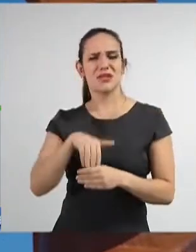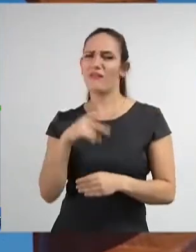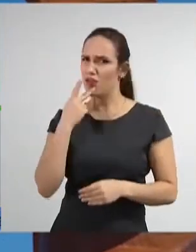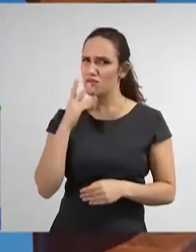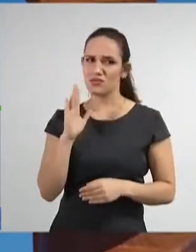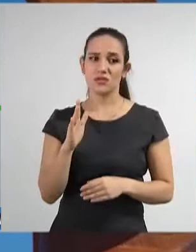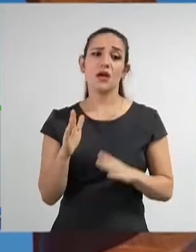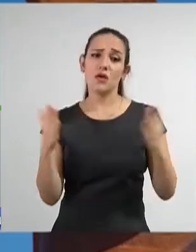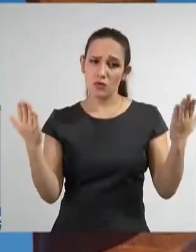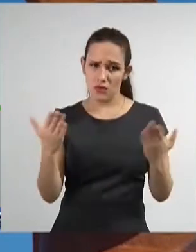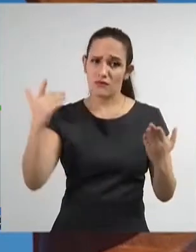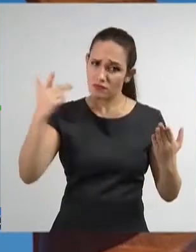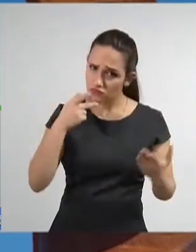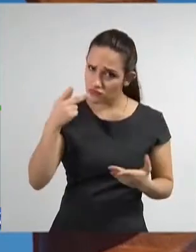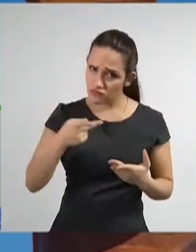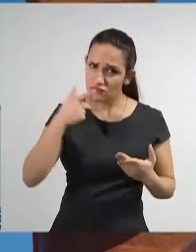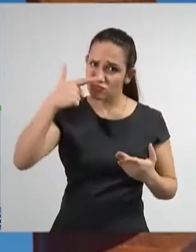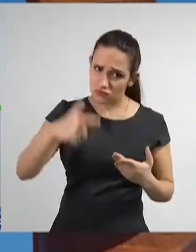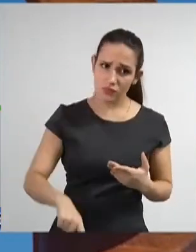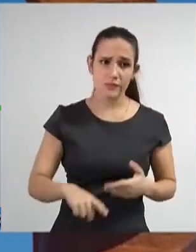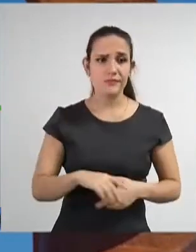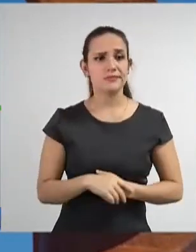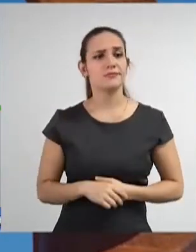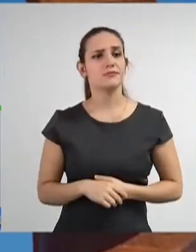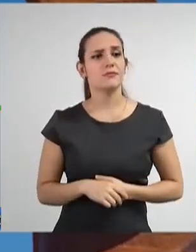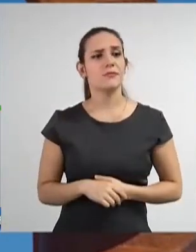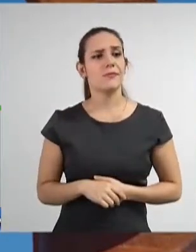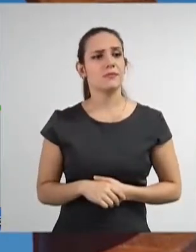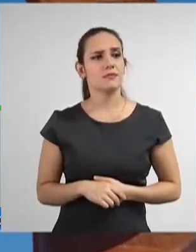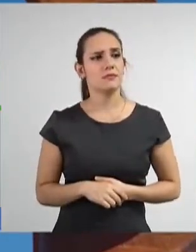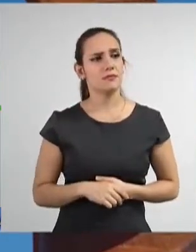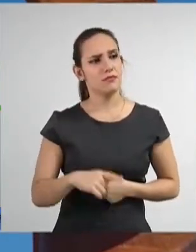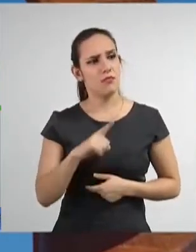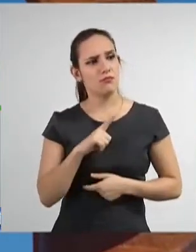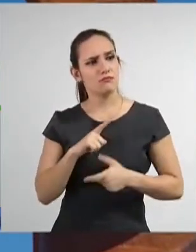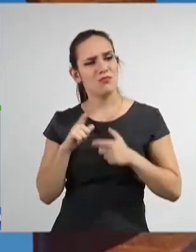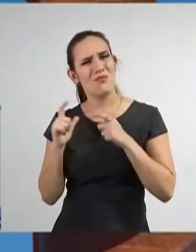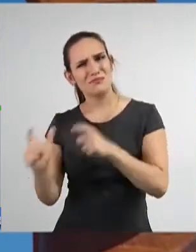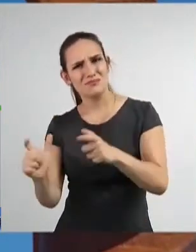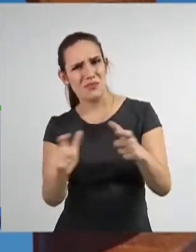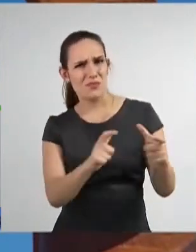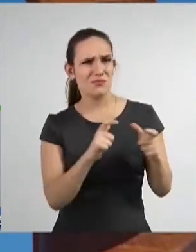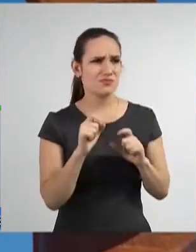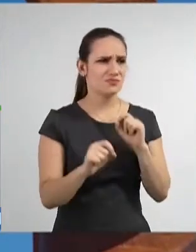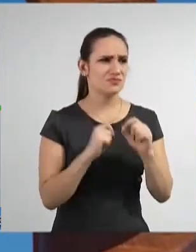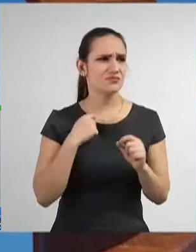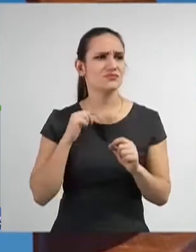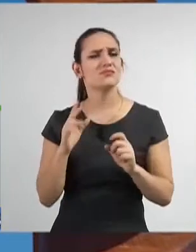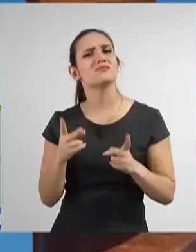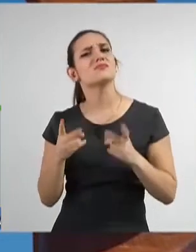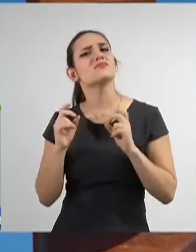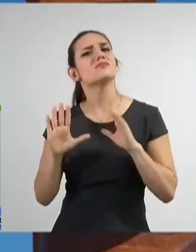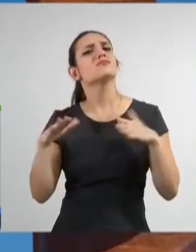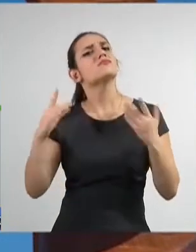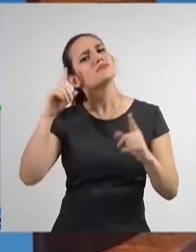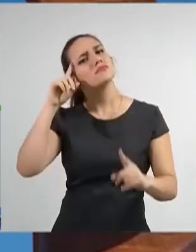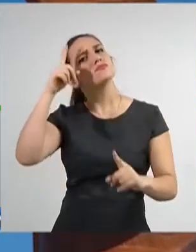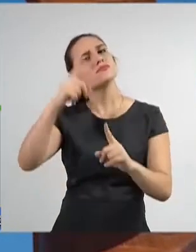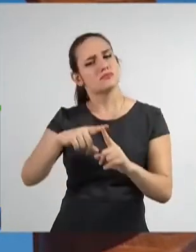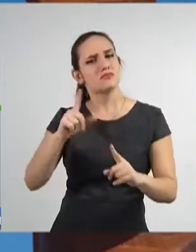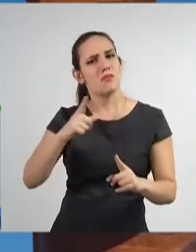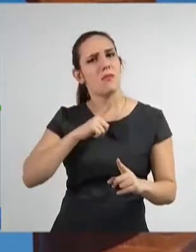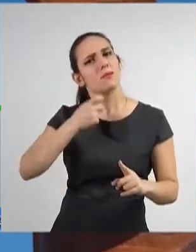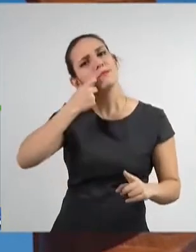agora está reiterando. Então, em muitos lugares a gente percebe que o radar é tão somente para arrecadar